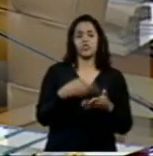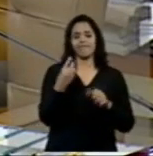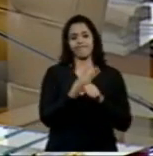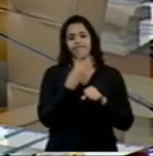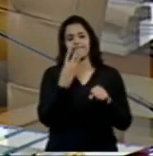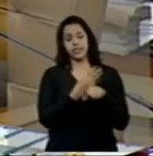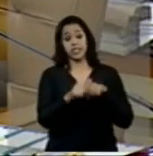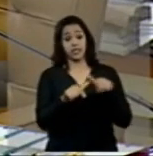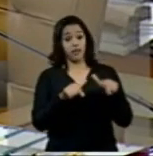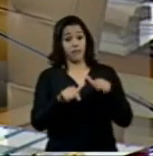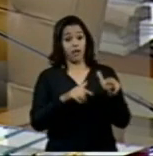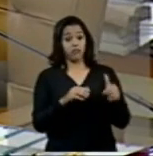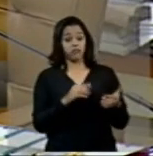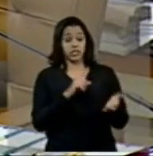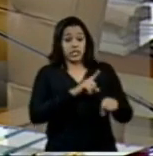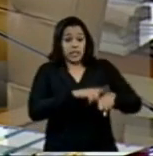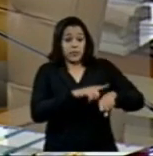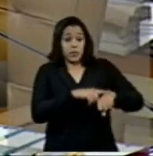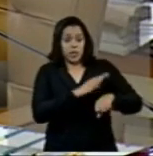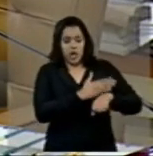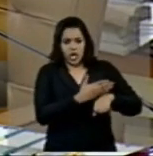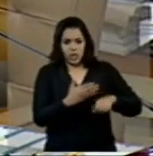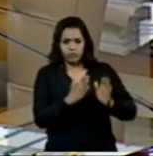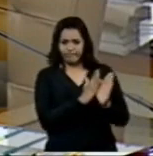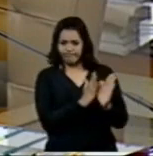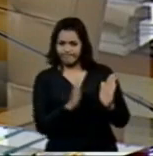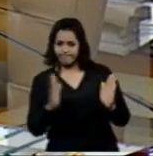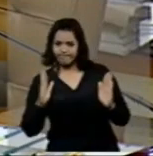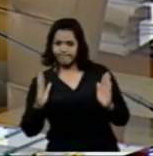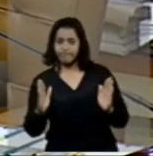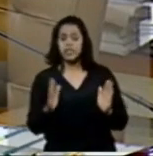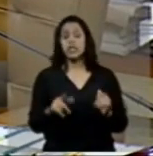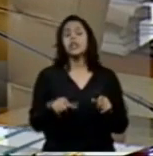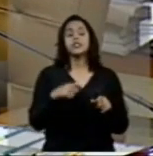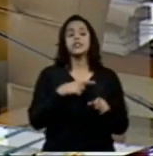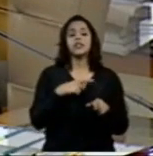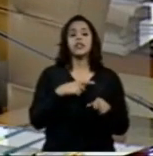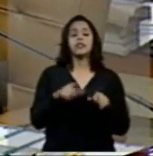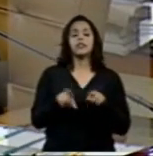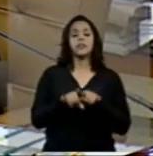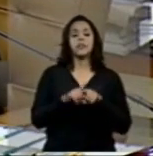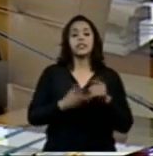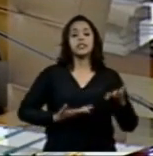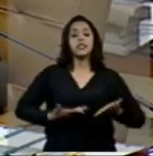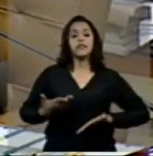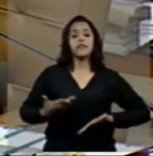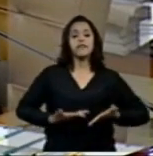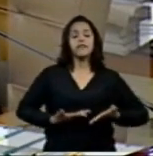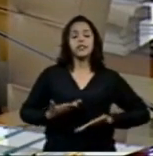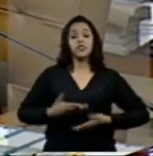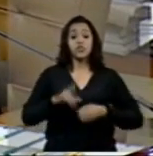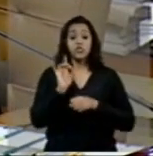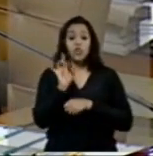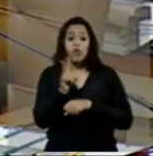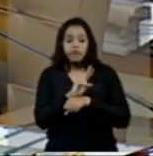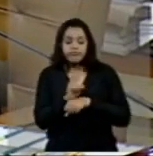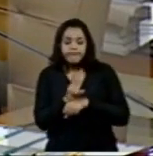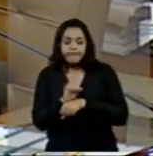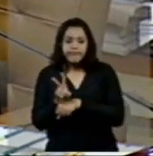trabalho temporário, objeto da Lei 6.019/74, e a serviços de vigilância, regrados na